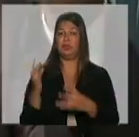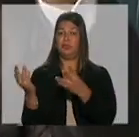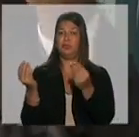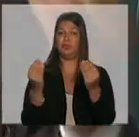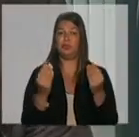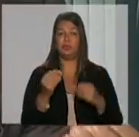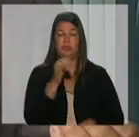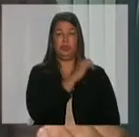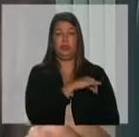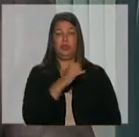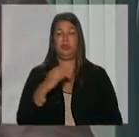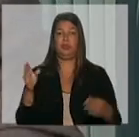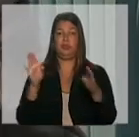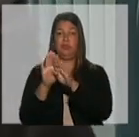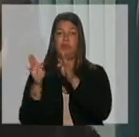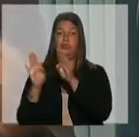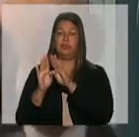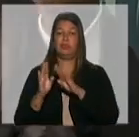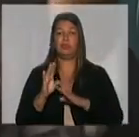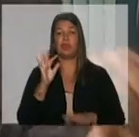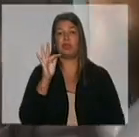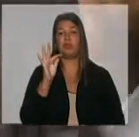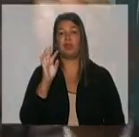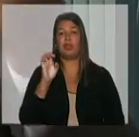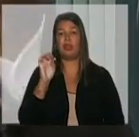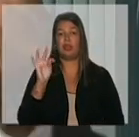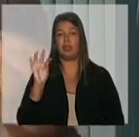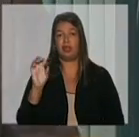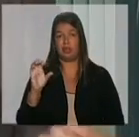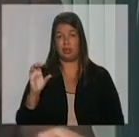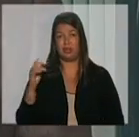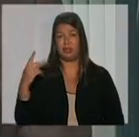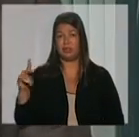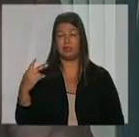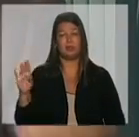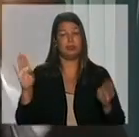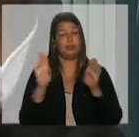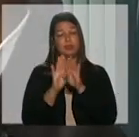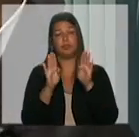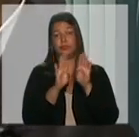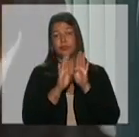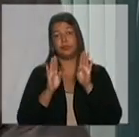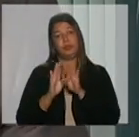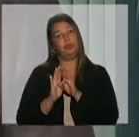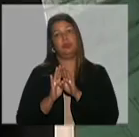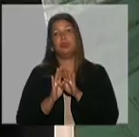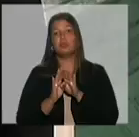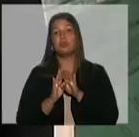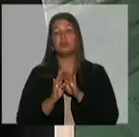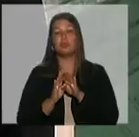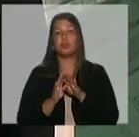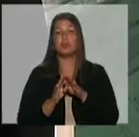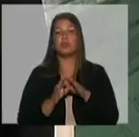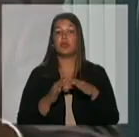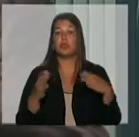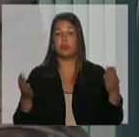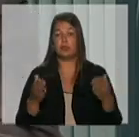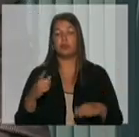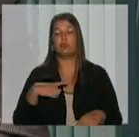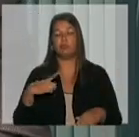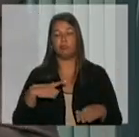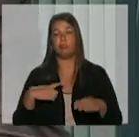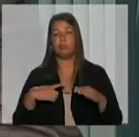que estão fechadas, as FAETECs do Rio de Janeiro, as escolas técnicas do Rio de Janeiro que estão fechadas. Então nós temos hoje